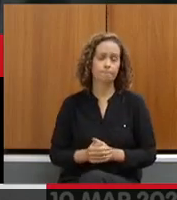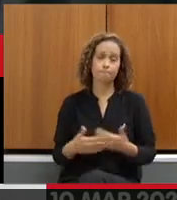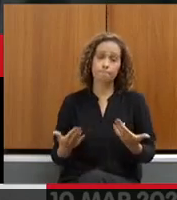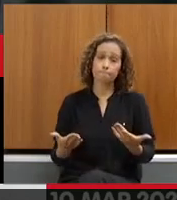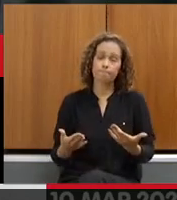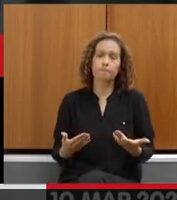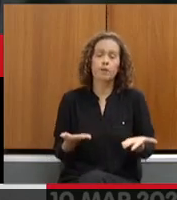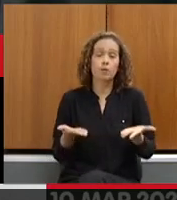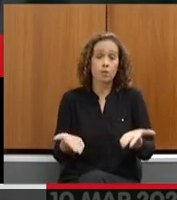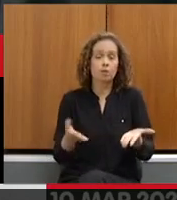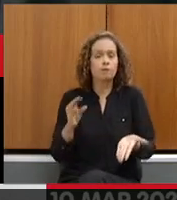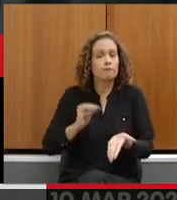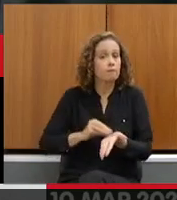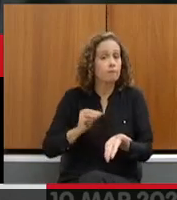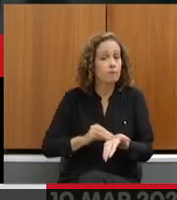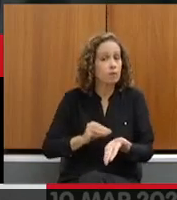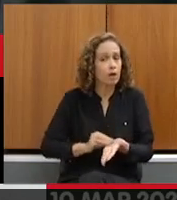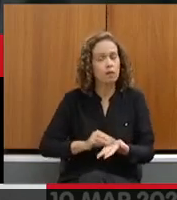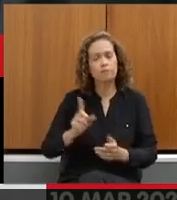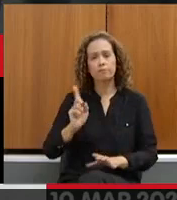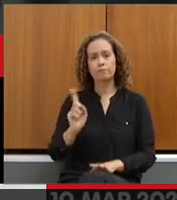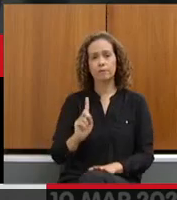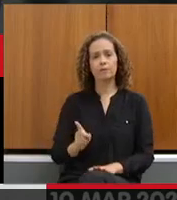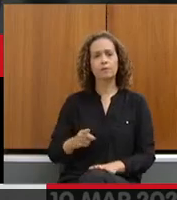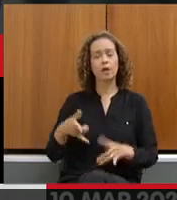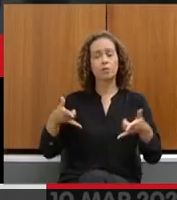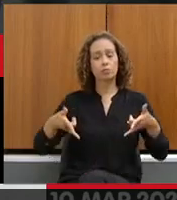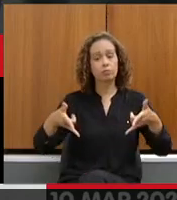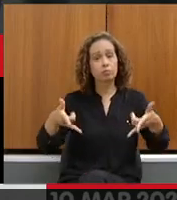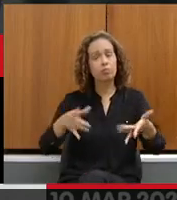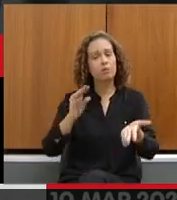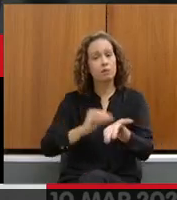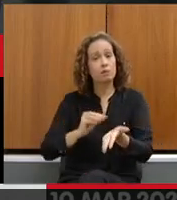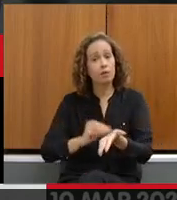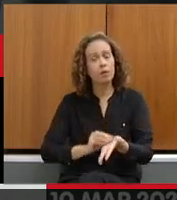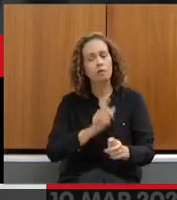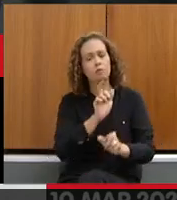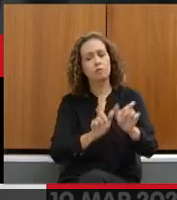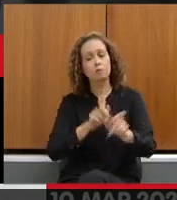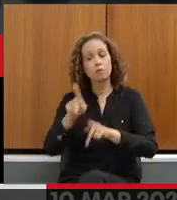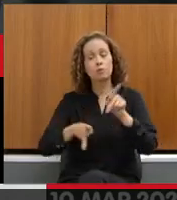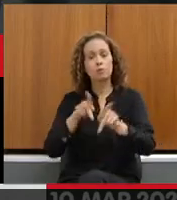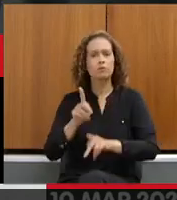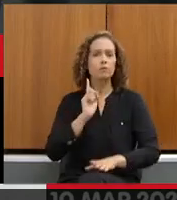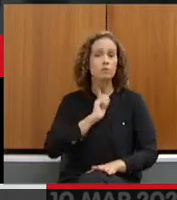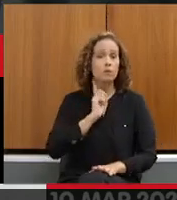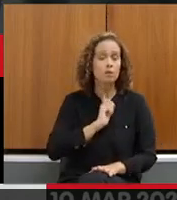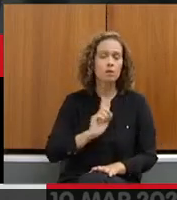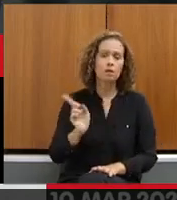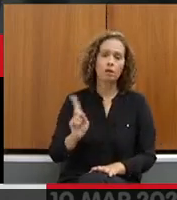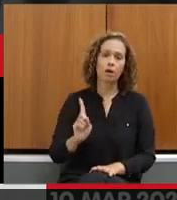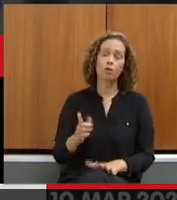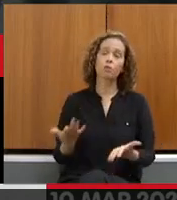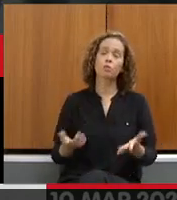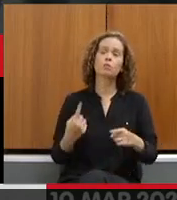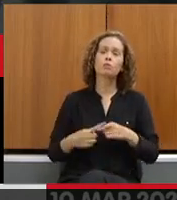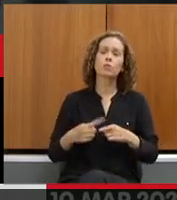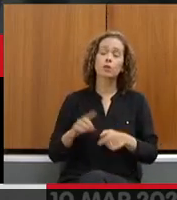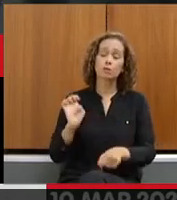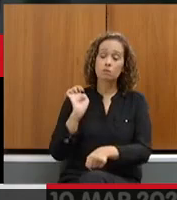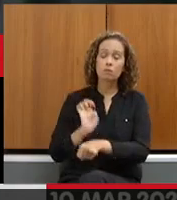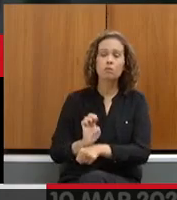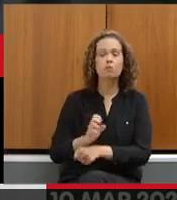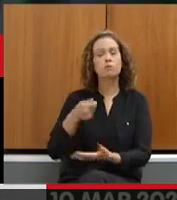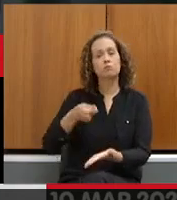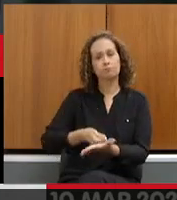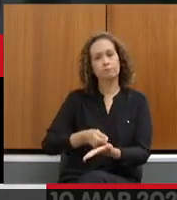você já isso não vai faltar leito para os mineiros nesse sentido se depender do Estado pagar o que nós abrimos até